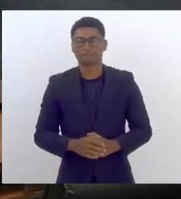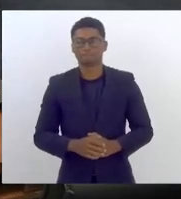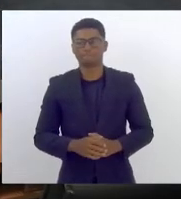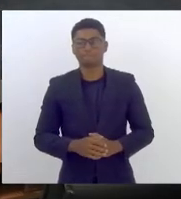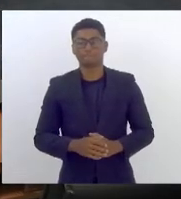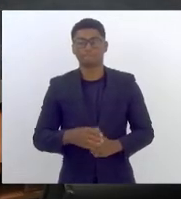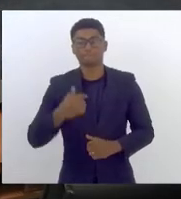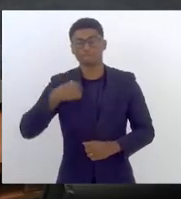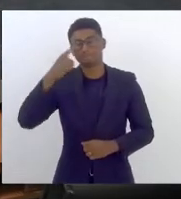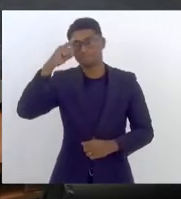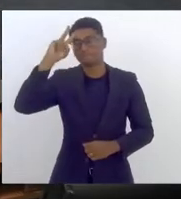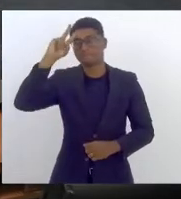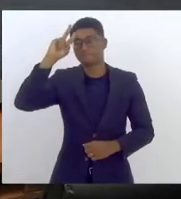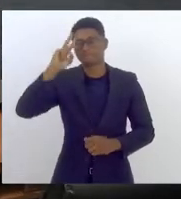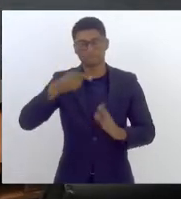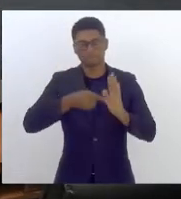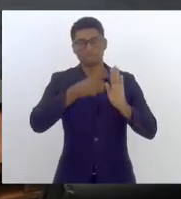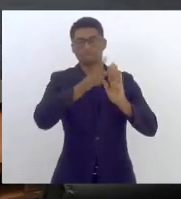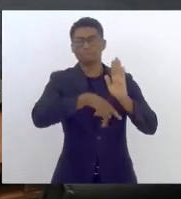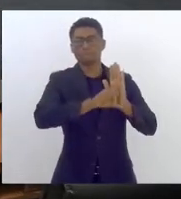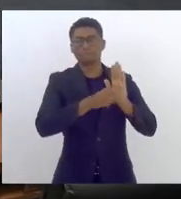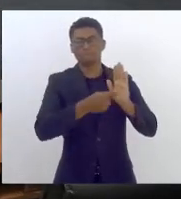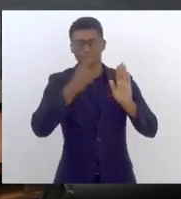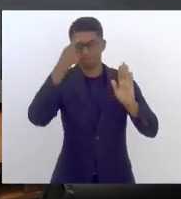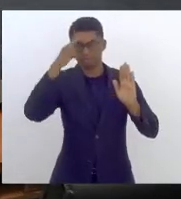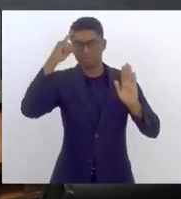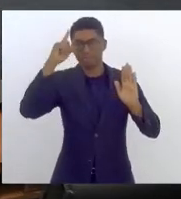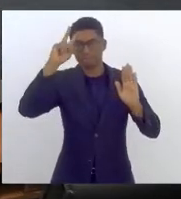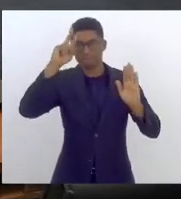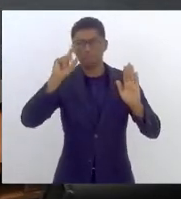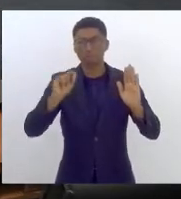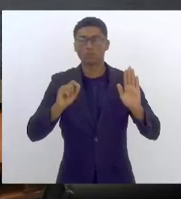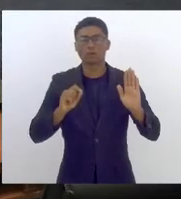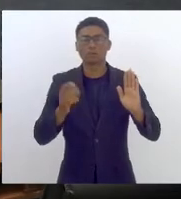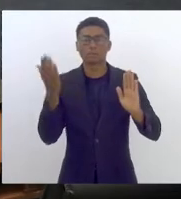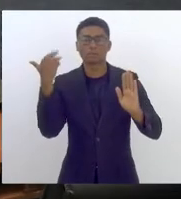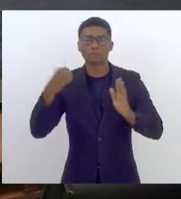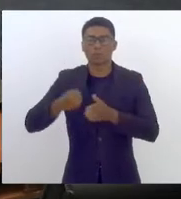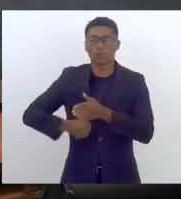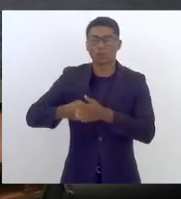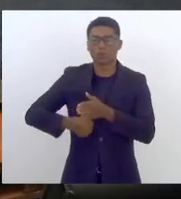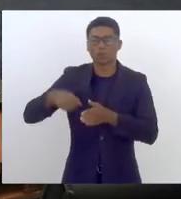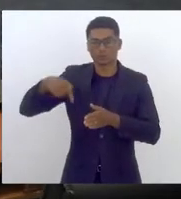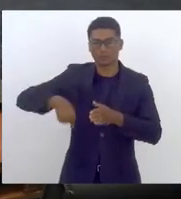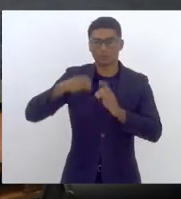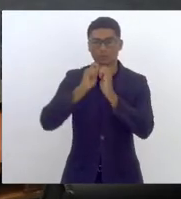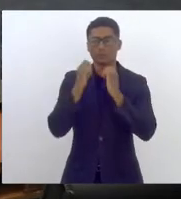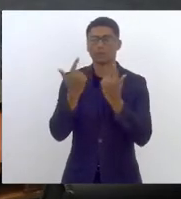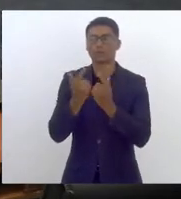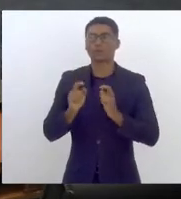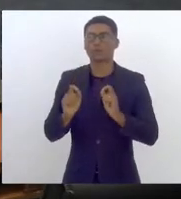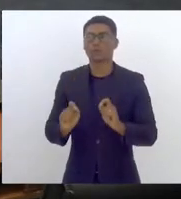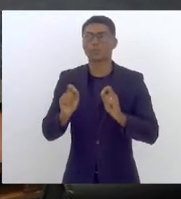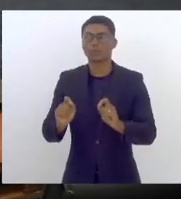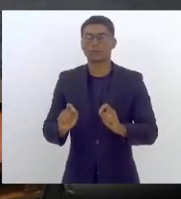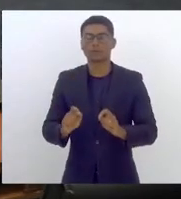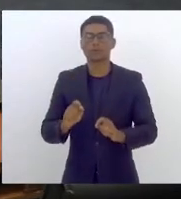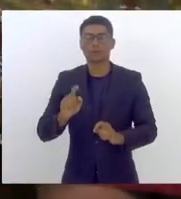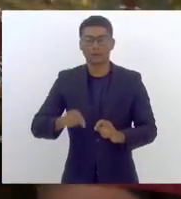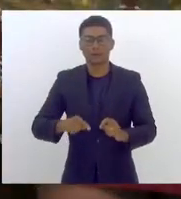me lembrei não esse projeto de lei de uma outra luta que a gente teve na casa em relação às